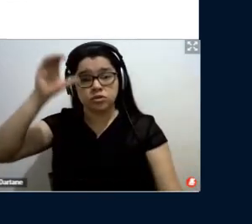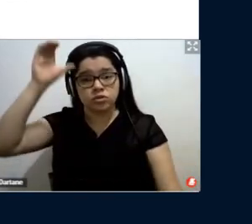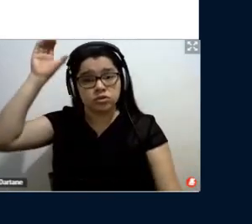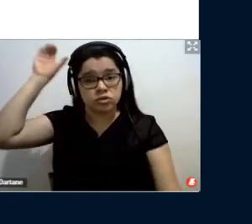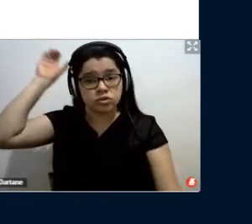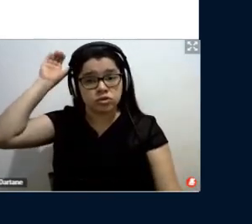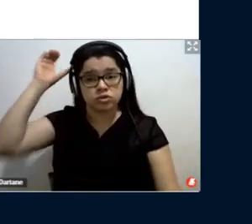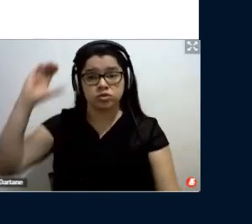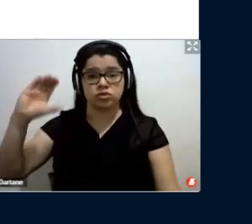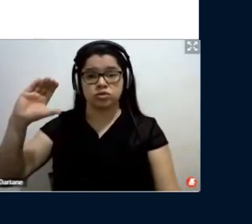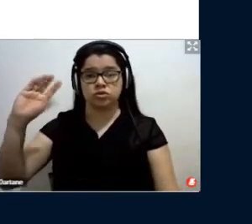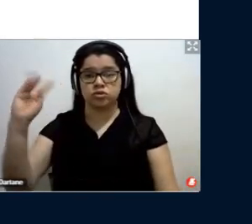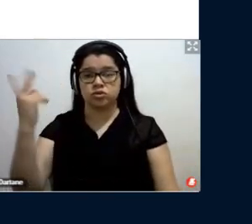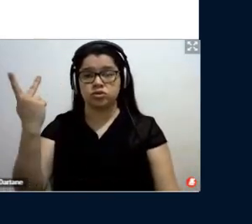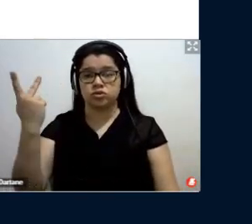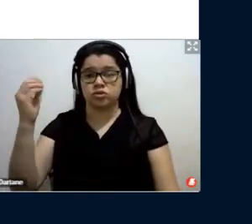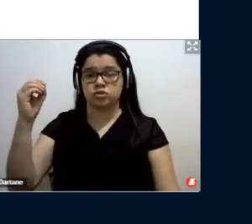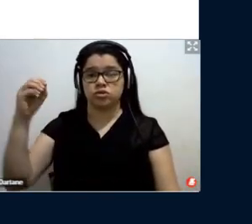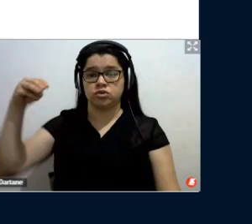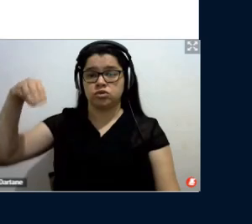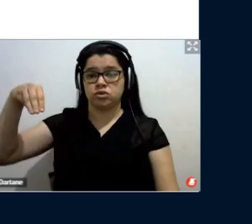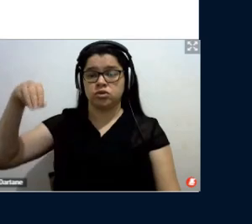linguísticos.